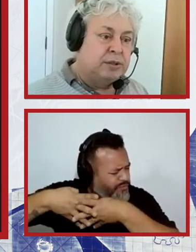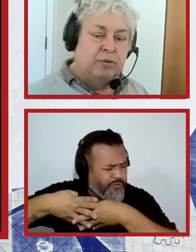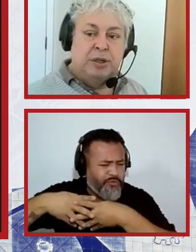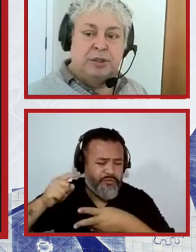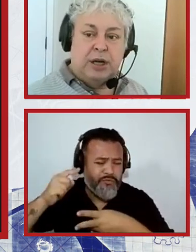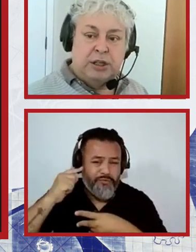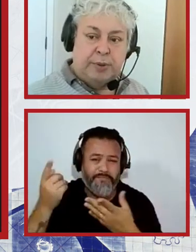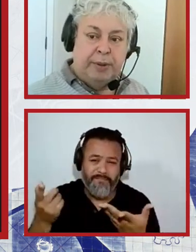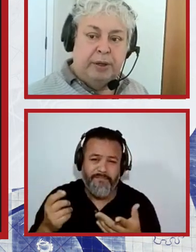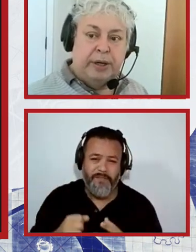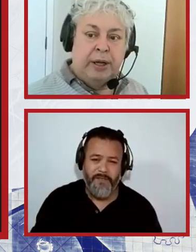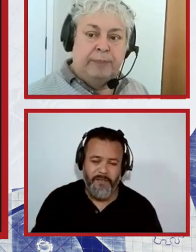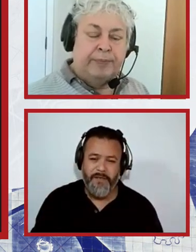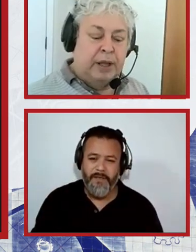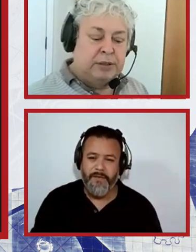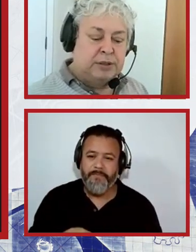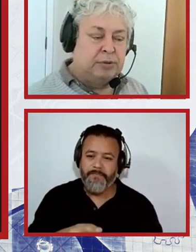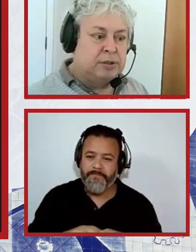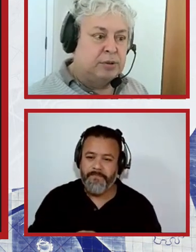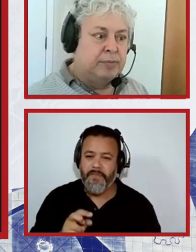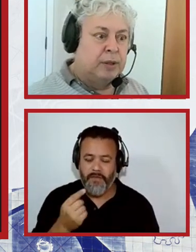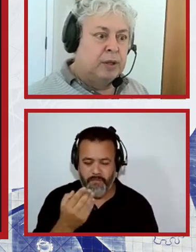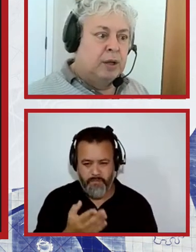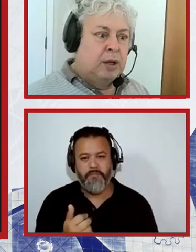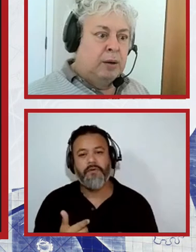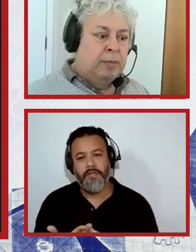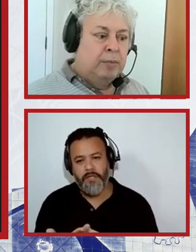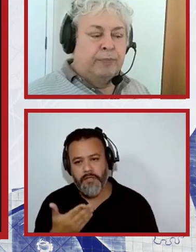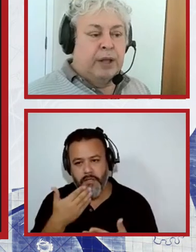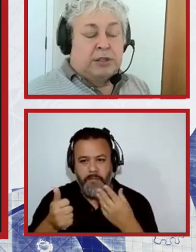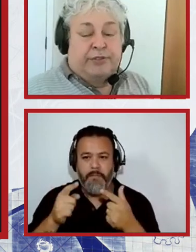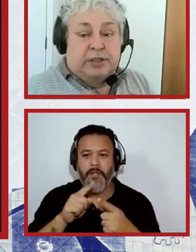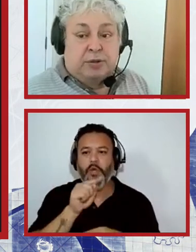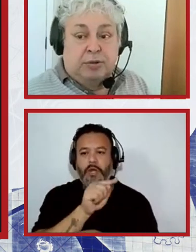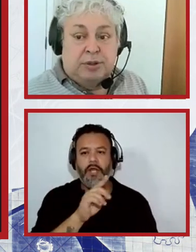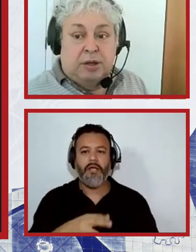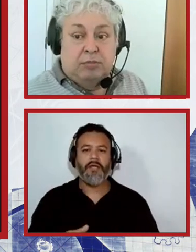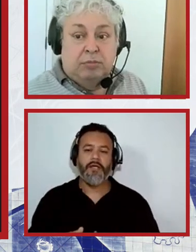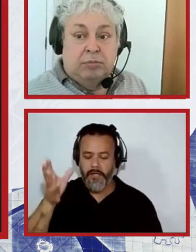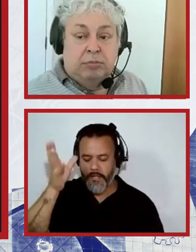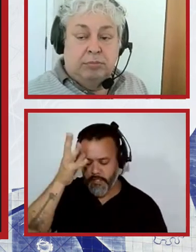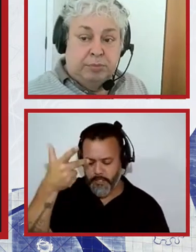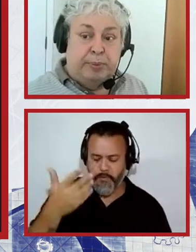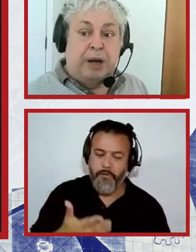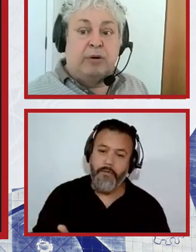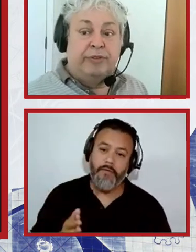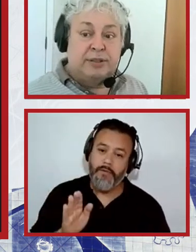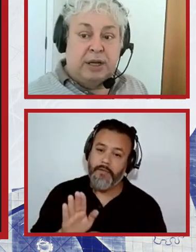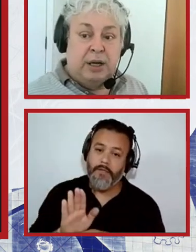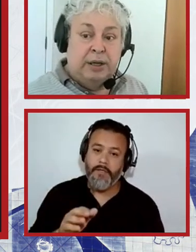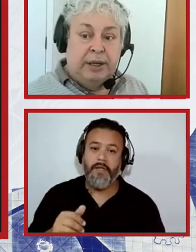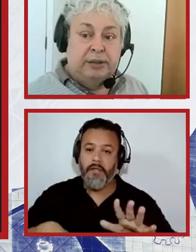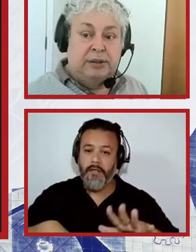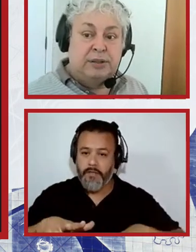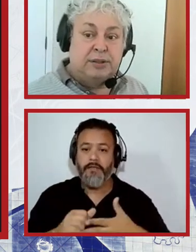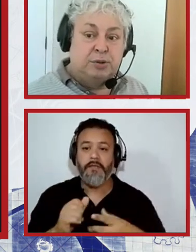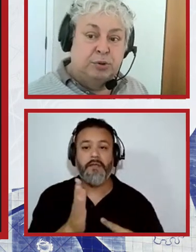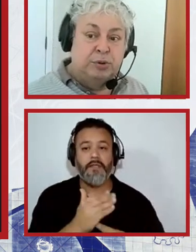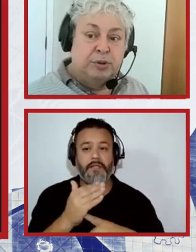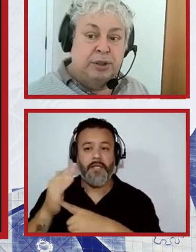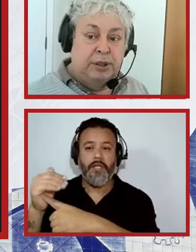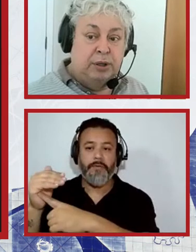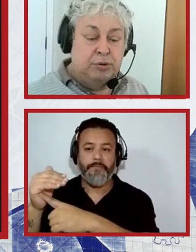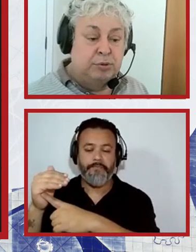aparelhos que são utilizados para melhorar essa situação. Bom, às vezes a solução para conversar